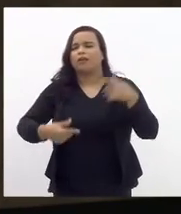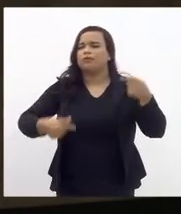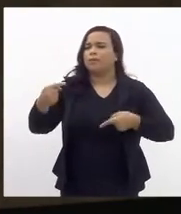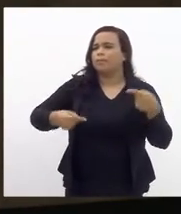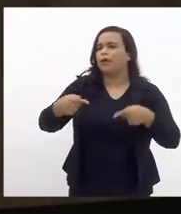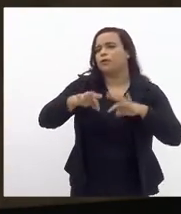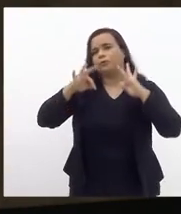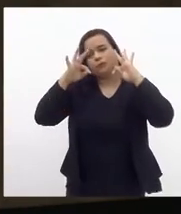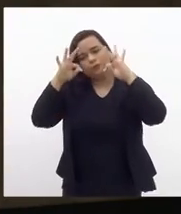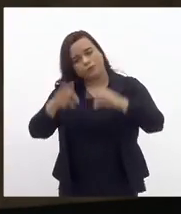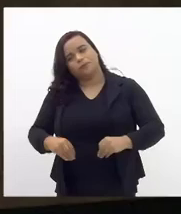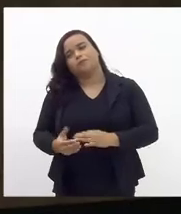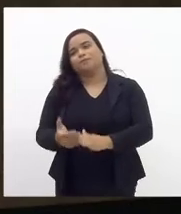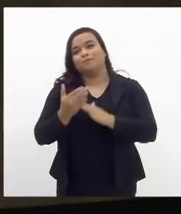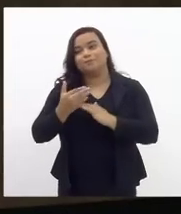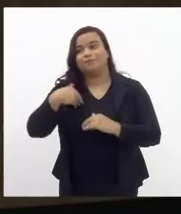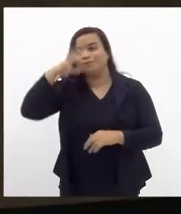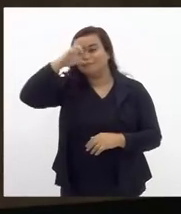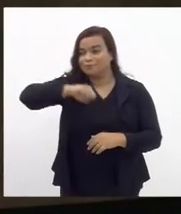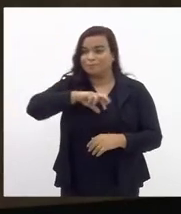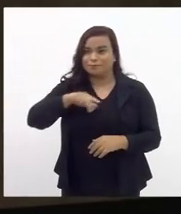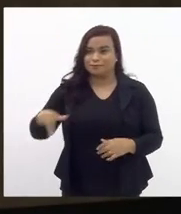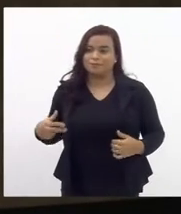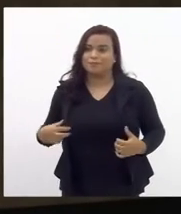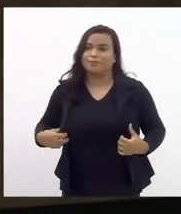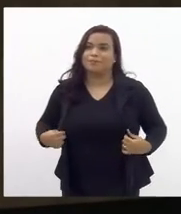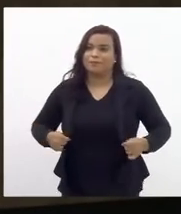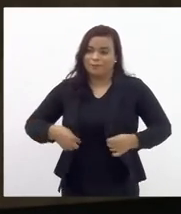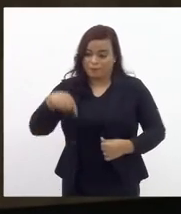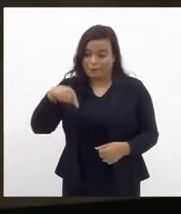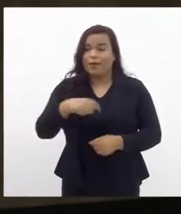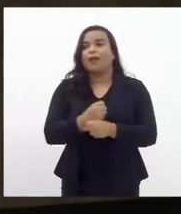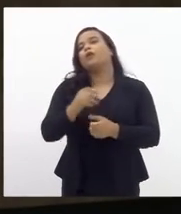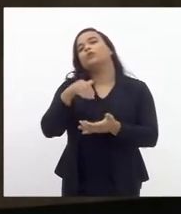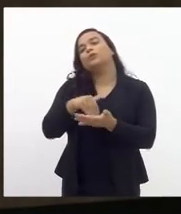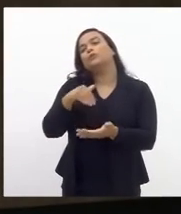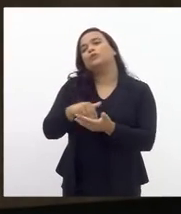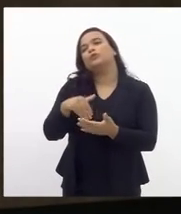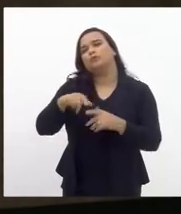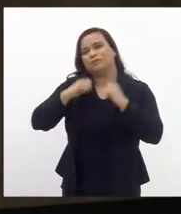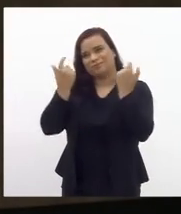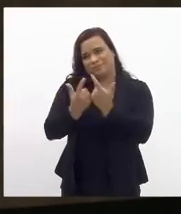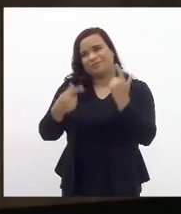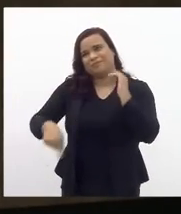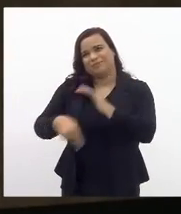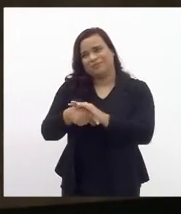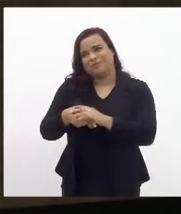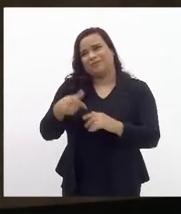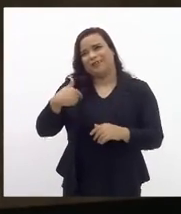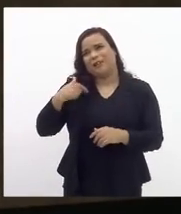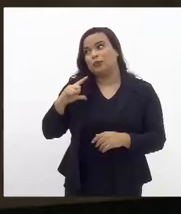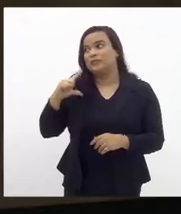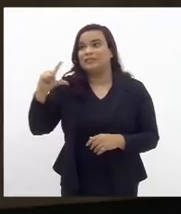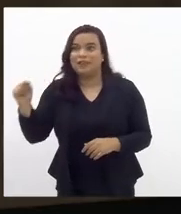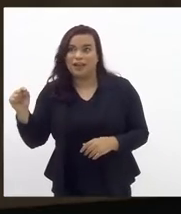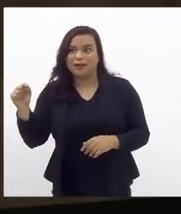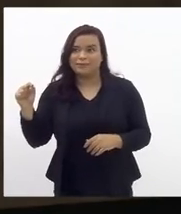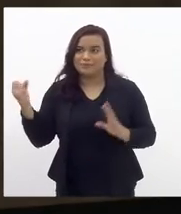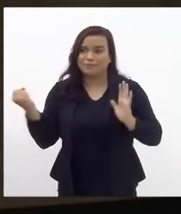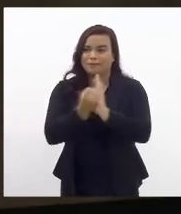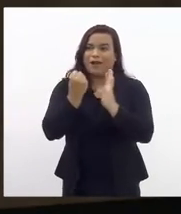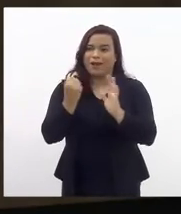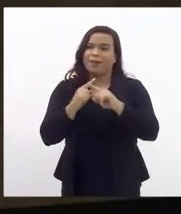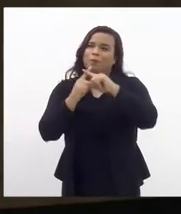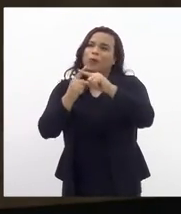debates. Portanto, saio daqui, esse será meu último ano aqui na Assembleia Legislativa, saio daqui carregando essa marca muito